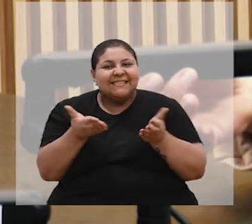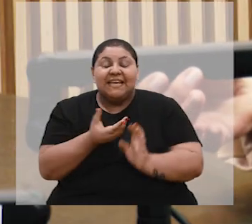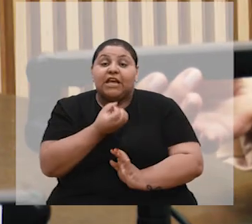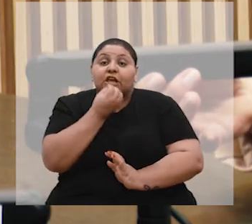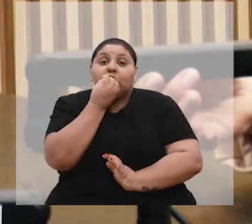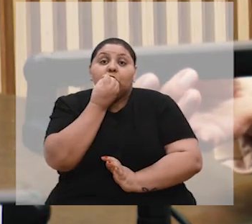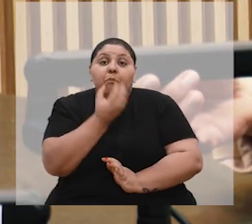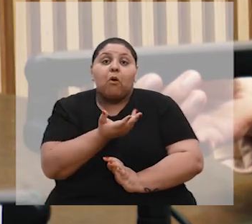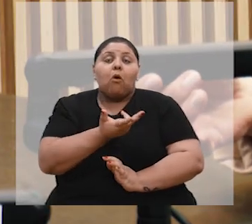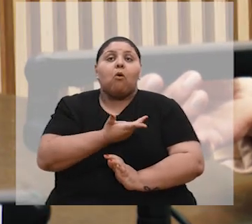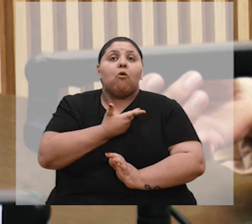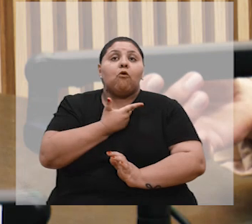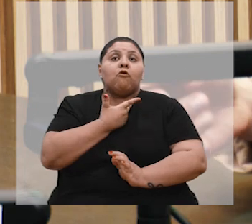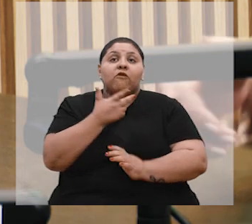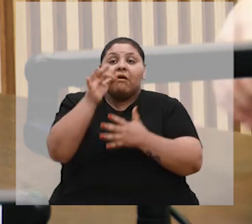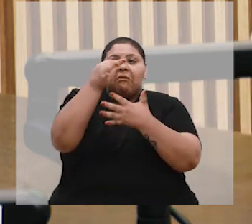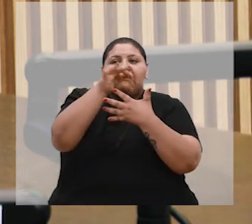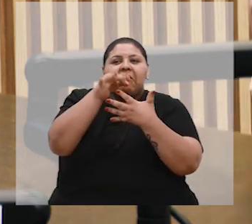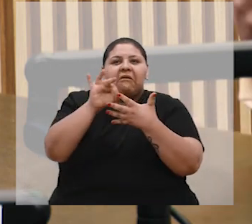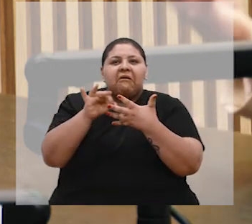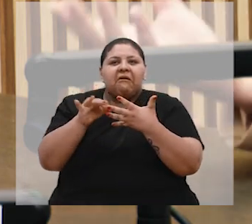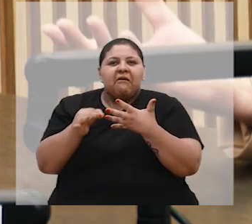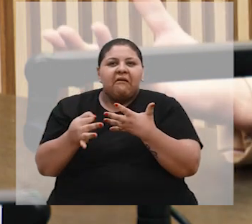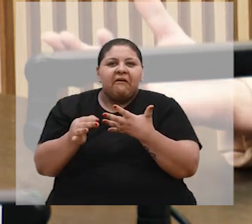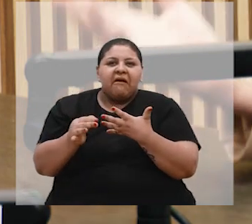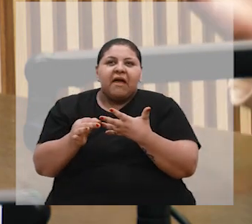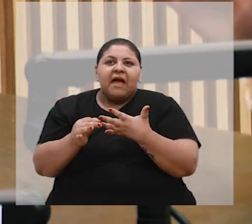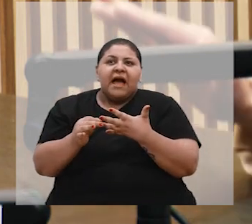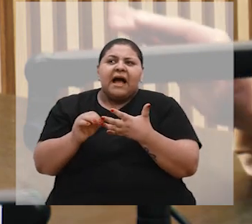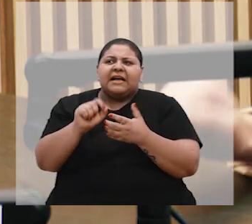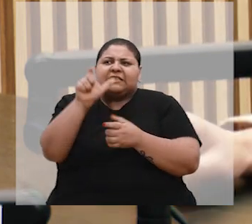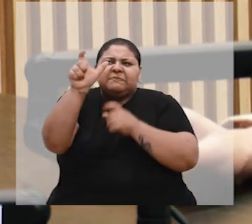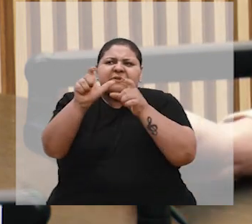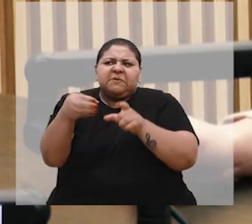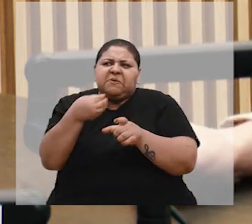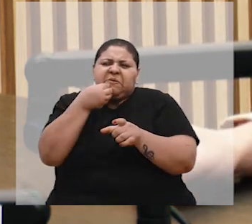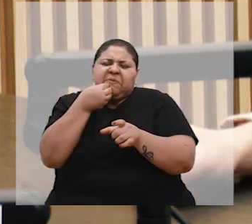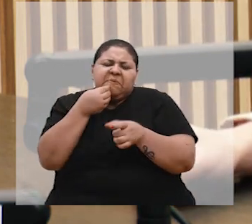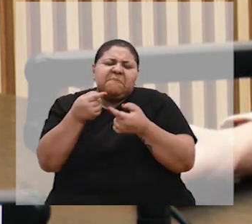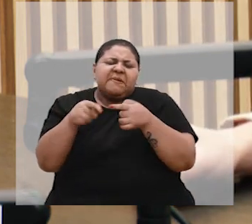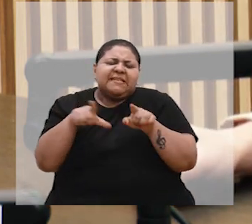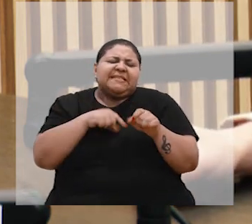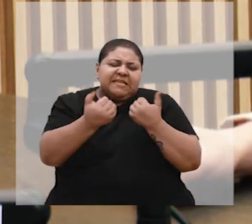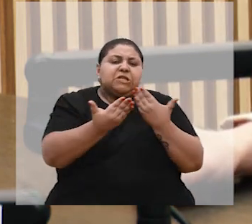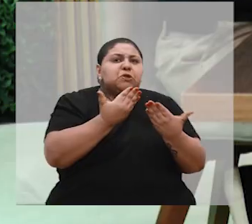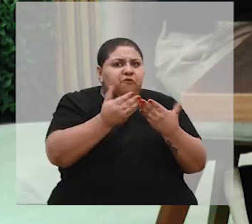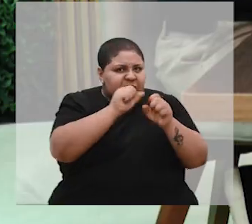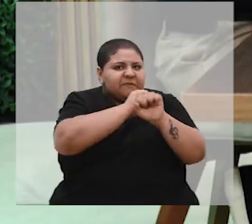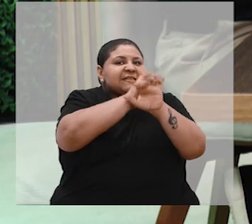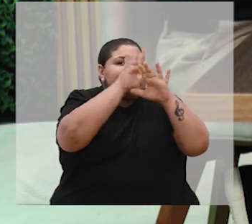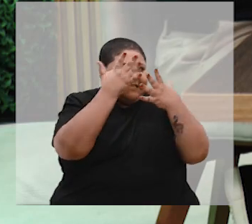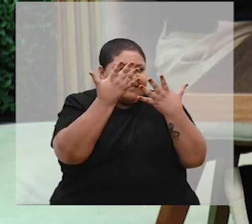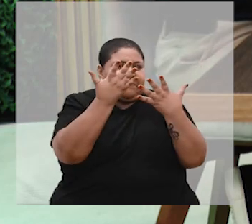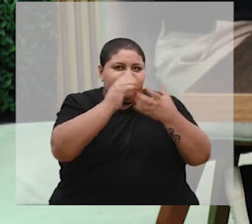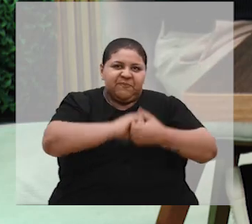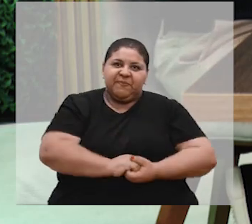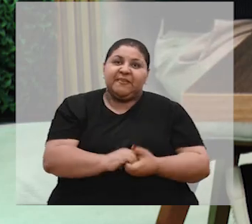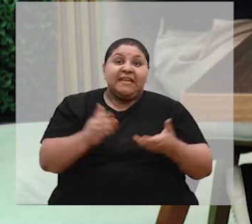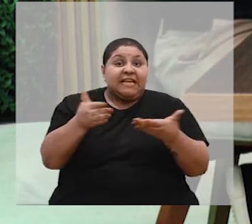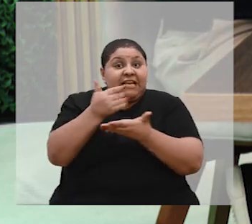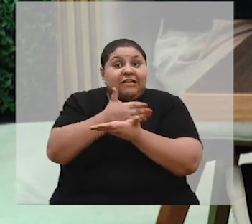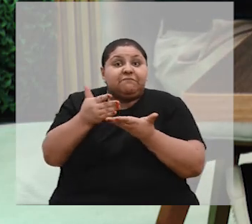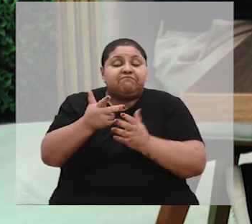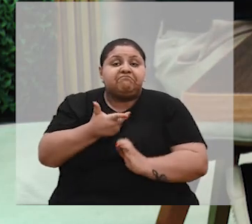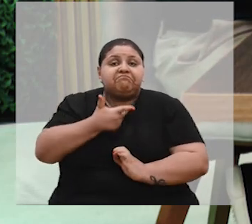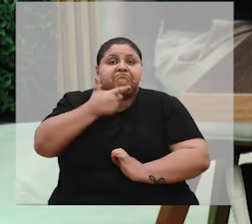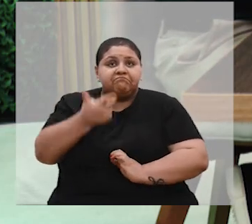que bom, que vamos lá e fazer esse checklist que às vezes parece tão óbvio, mas que sempre tem uma dúvida e outra para tirar. É isso mesmo, então a gente vai já